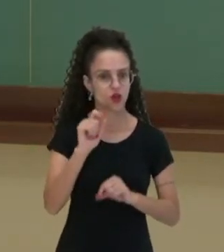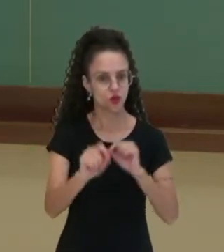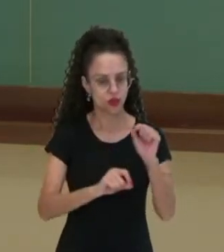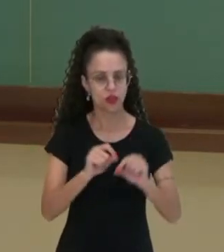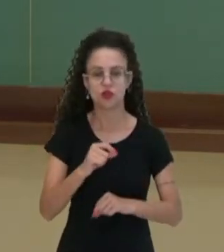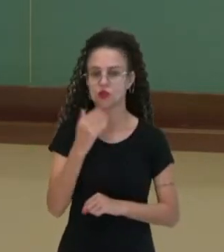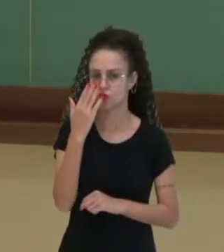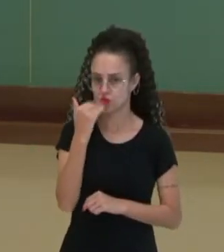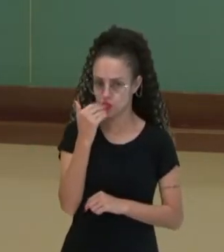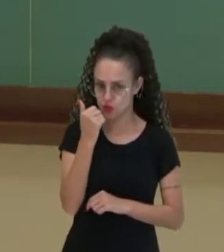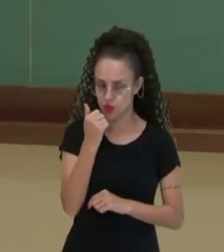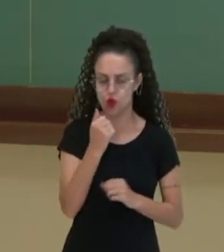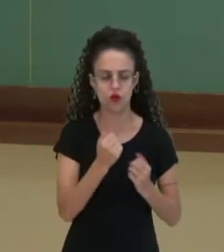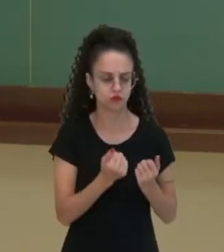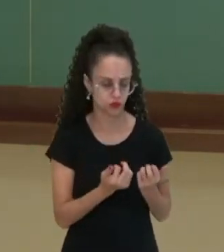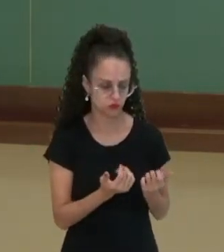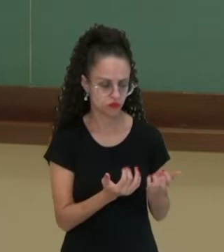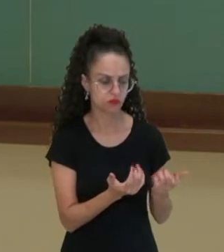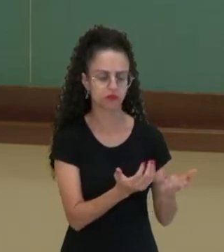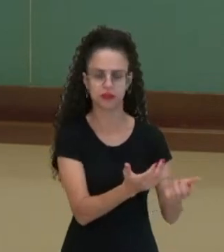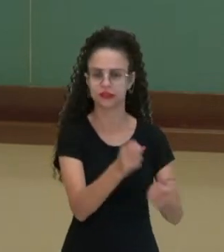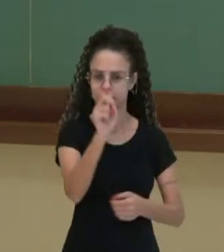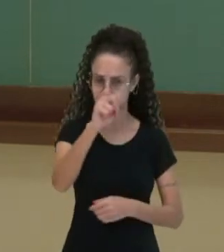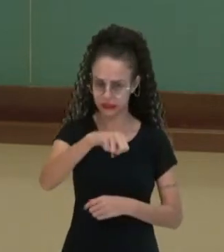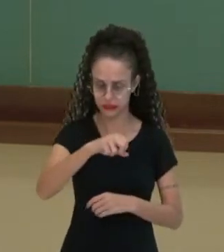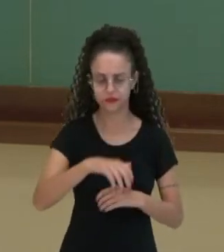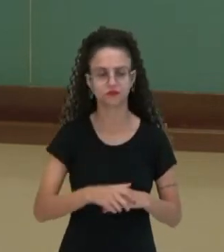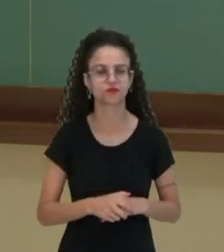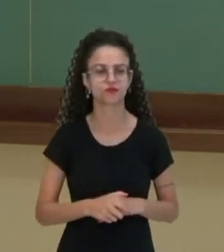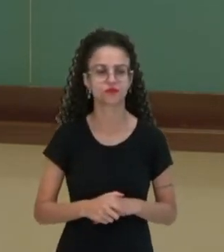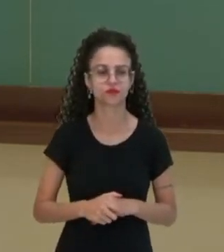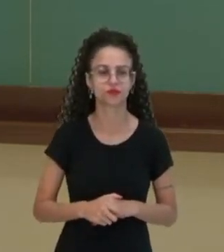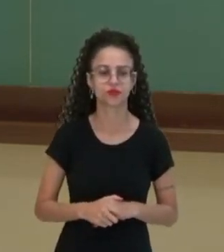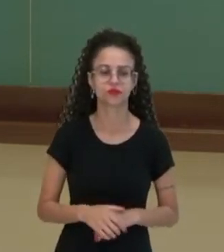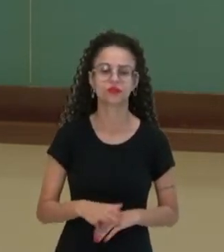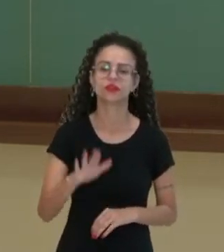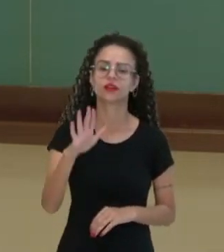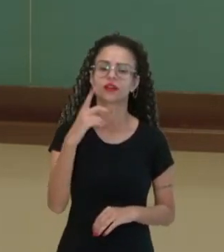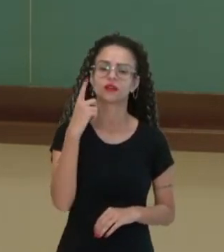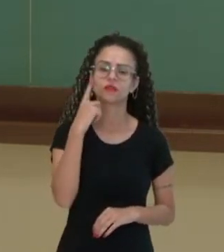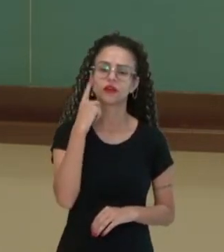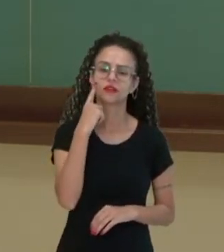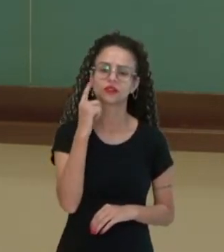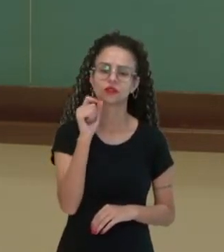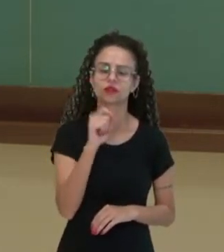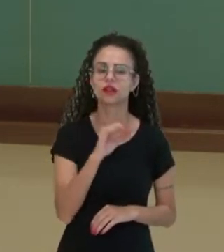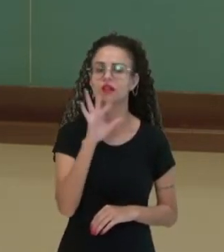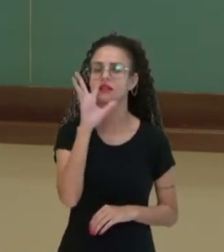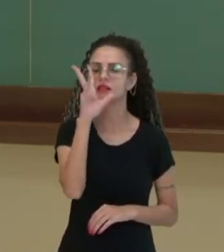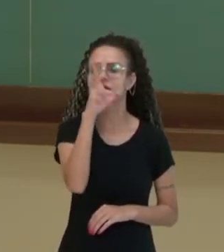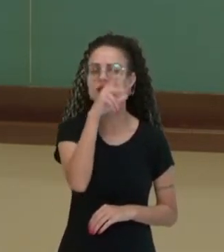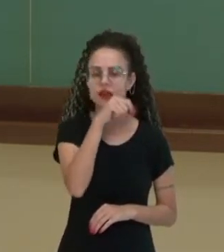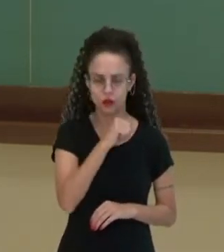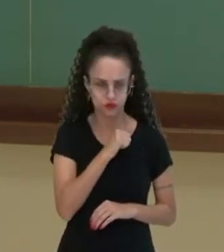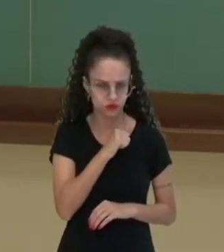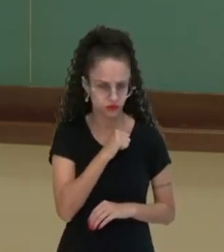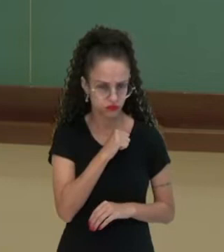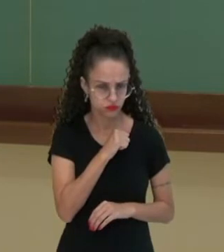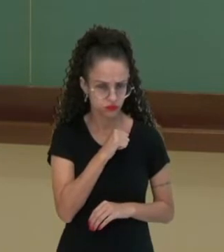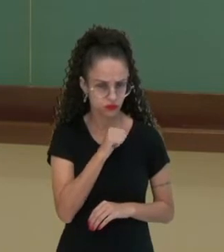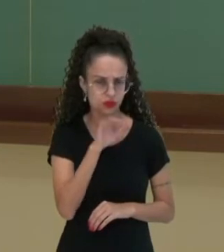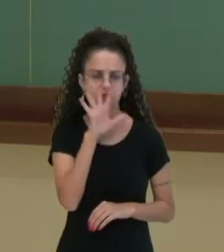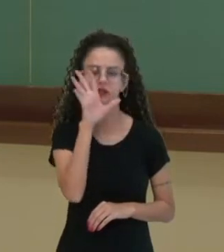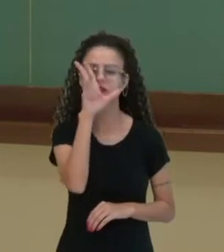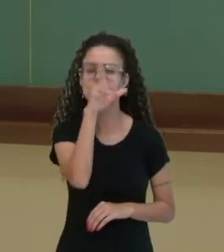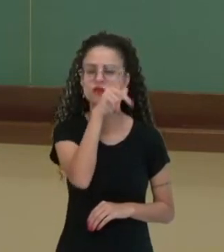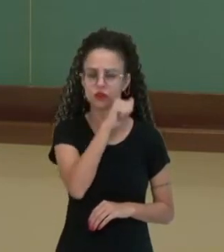herbívoro. Um consumidor primário que vai se alimentar de uma planta. Mas vamos pensar aqui no senhor leão. Será que o senhor leão, será